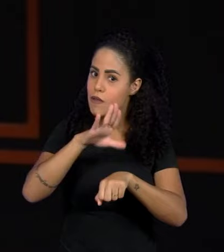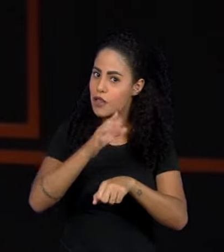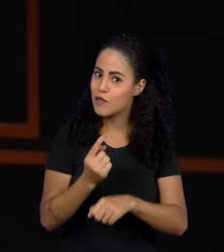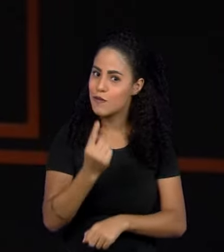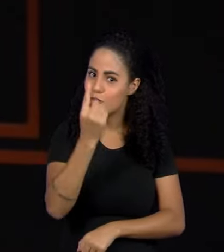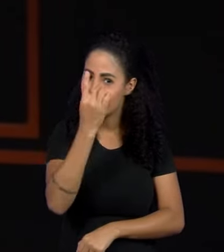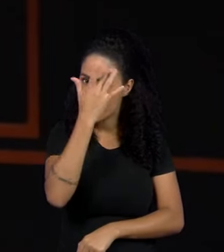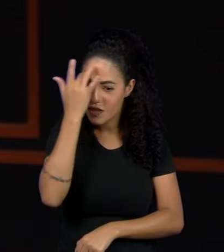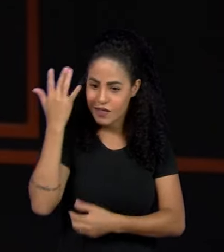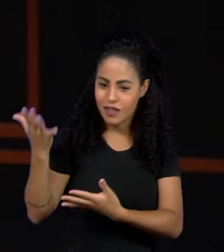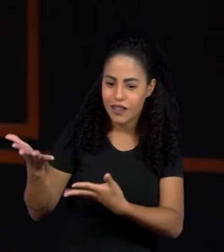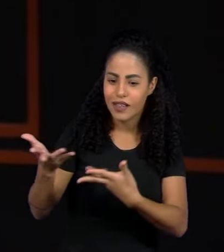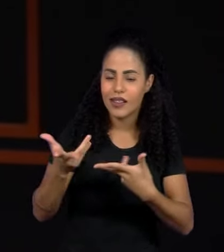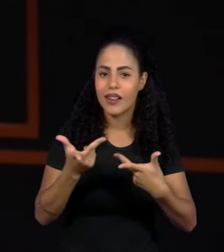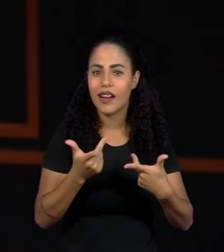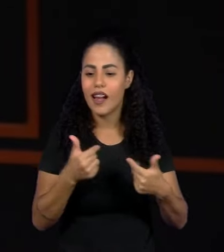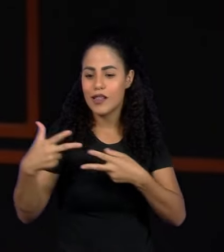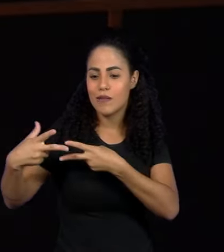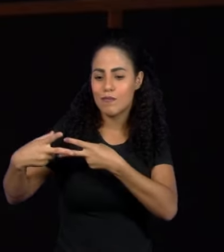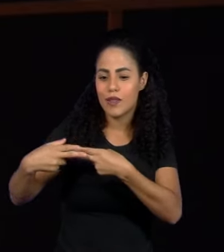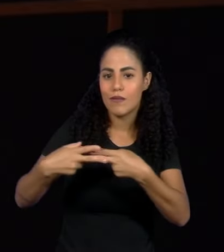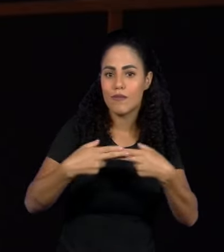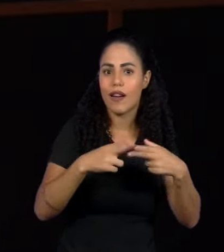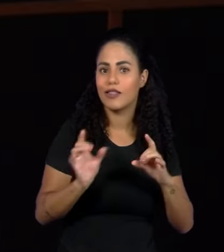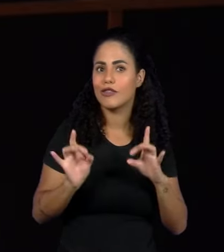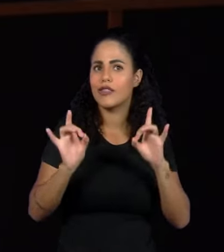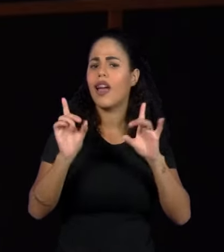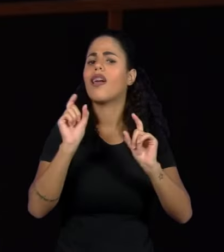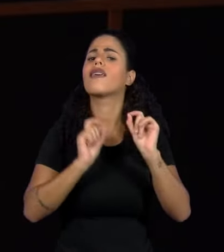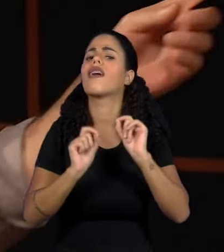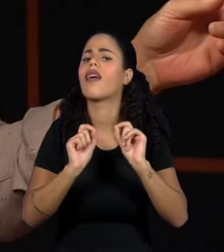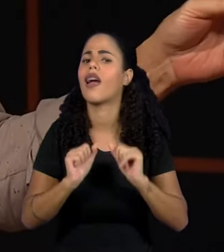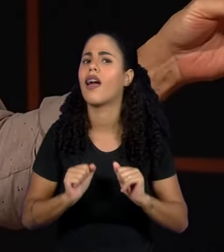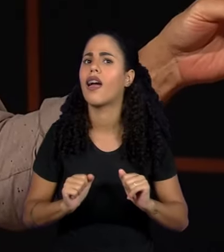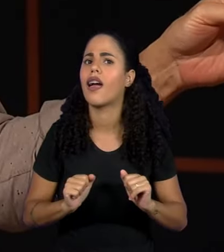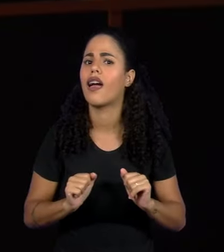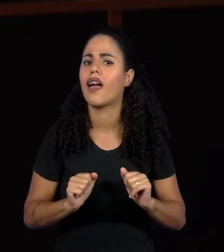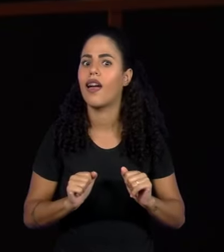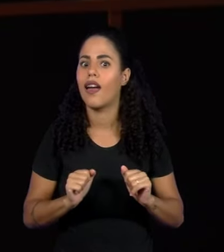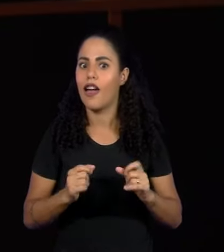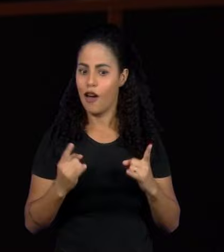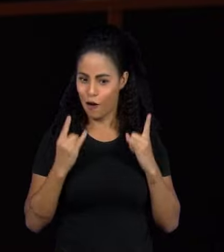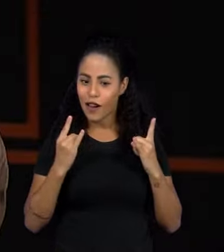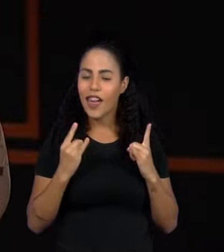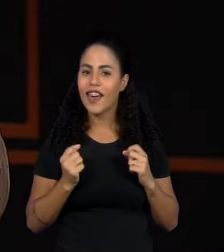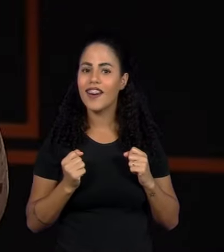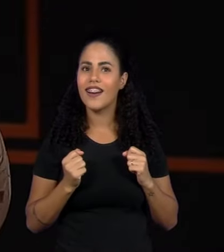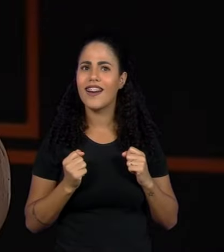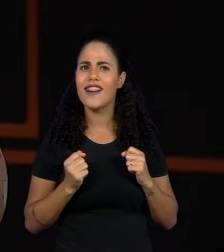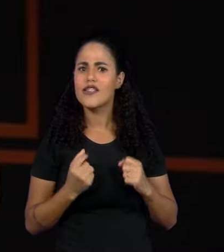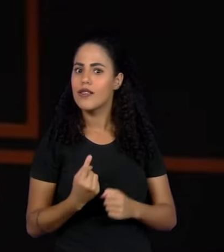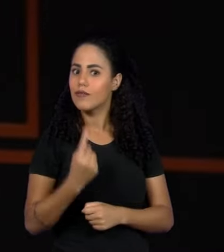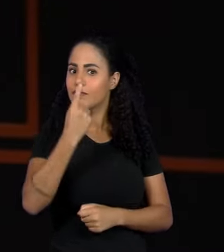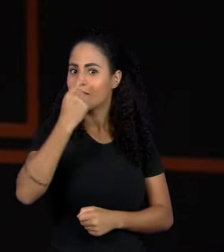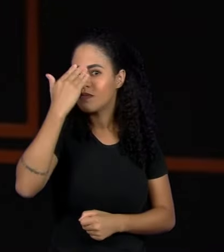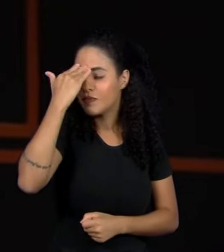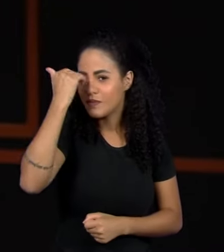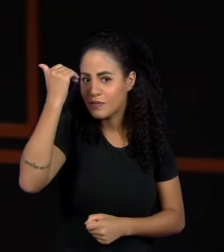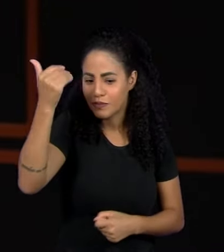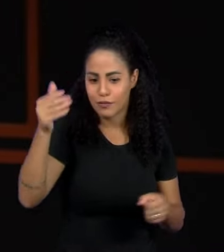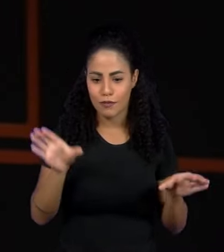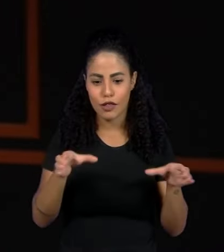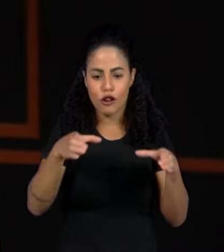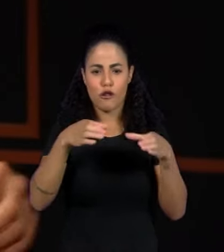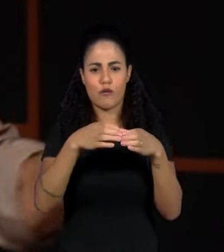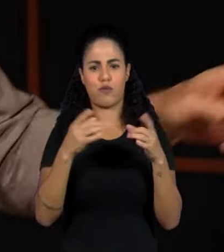do Persona, mais trechos inéditos para a gente ver. E de quem é? Um roqueiro, de um dos mais famosos grupos de rock